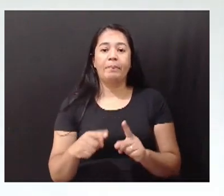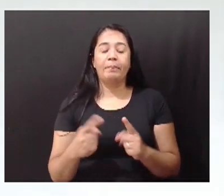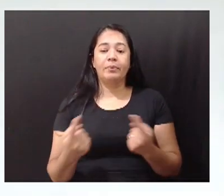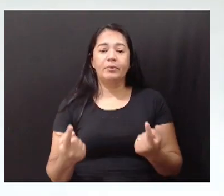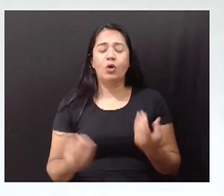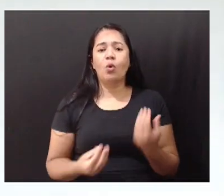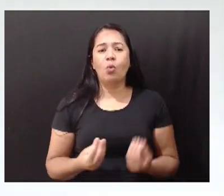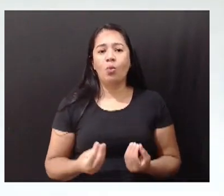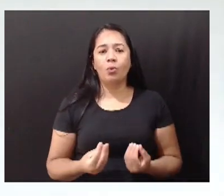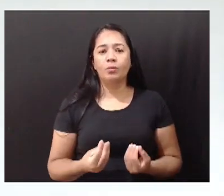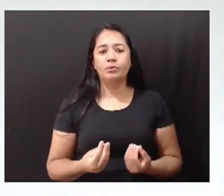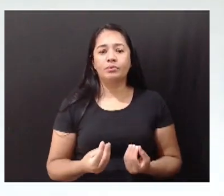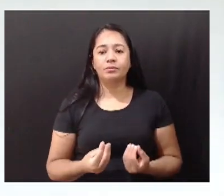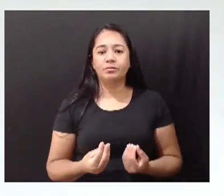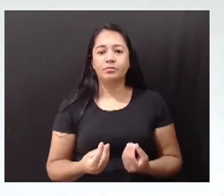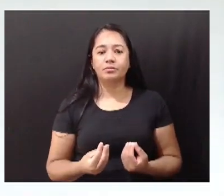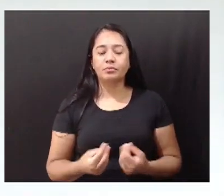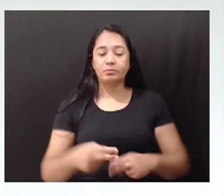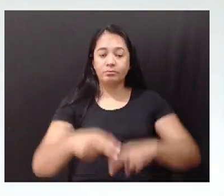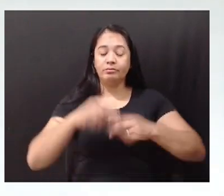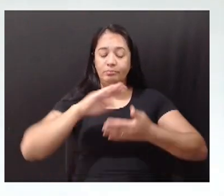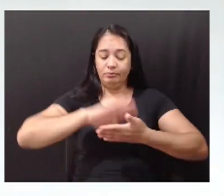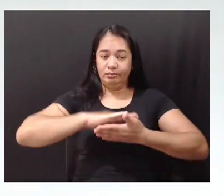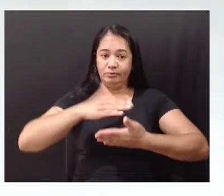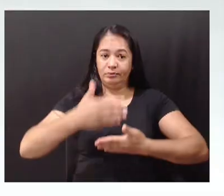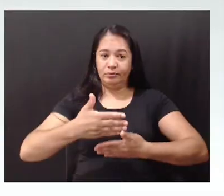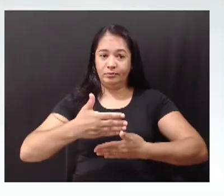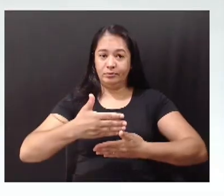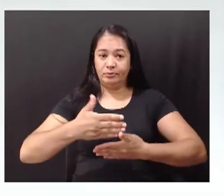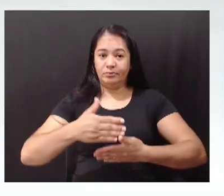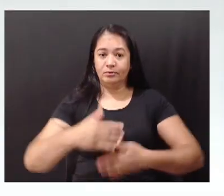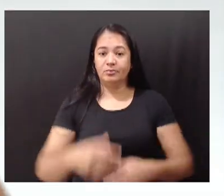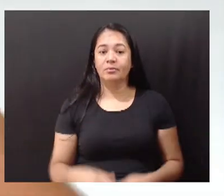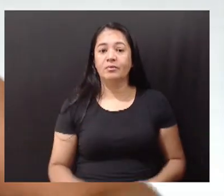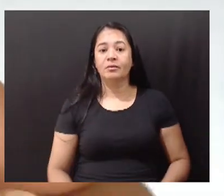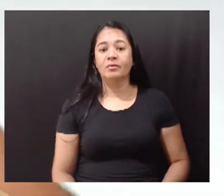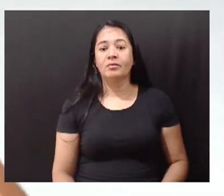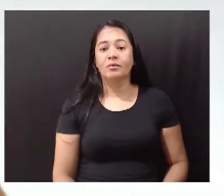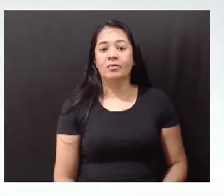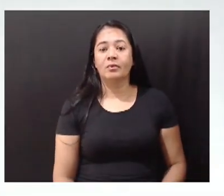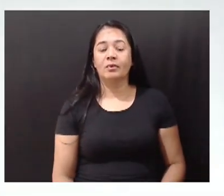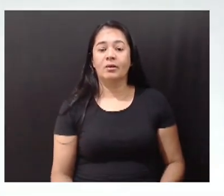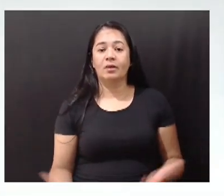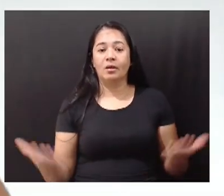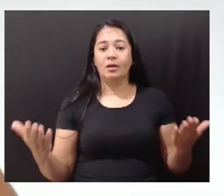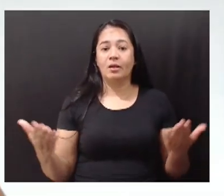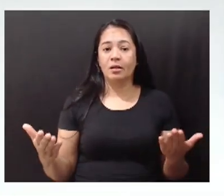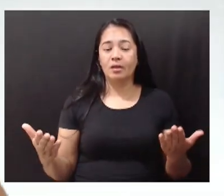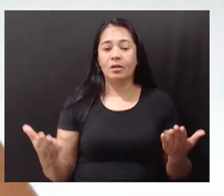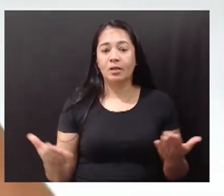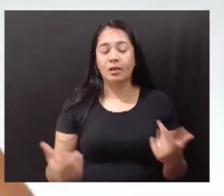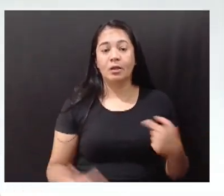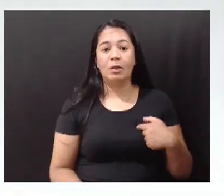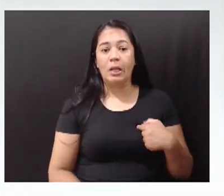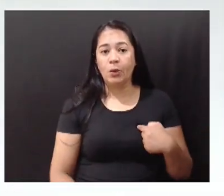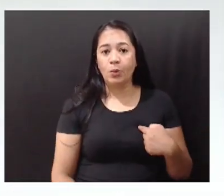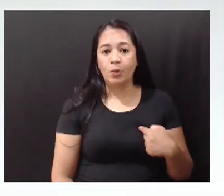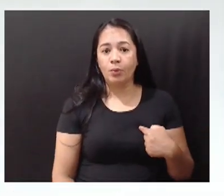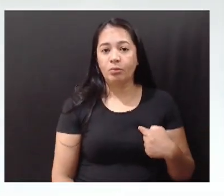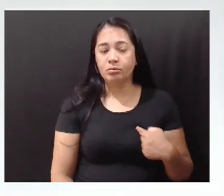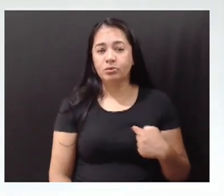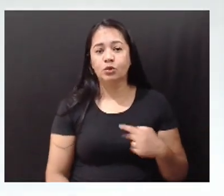Através das telas. E aí, associando a dependência virtual, quando eu me projeto toda essa